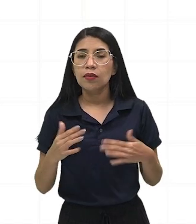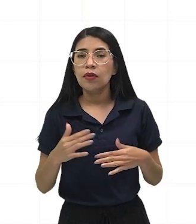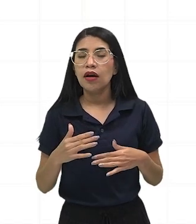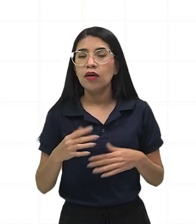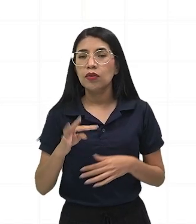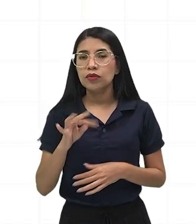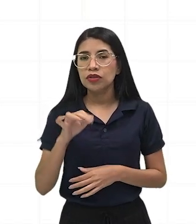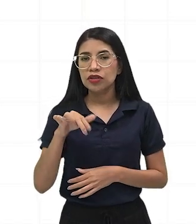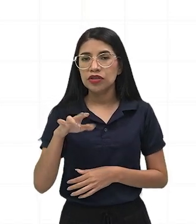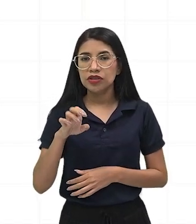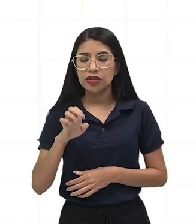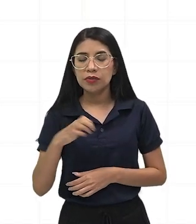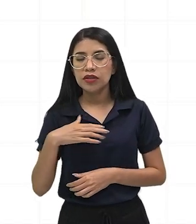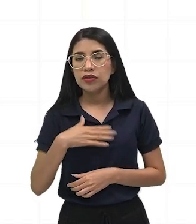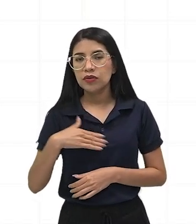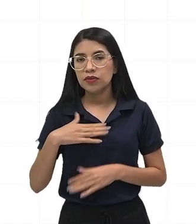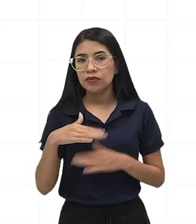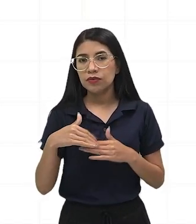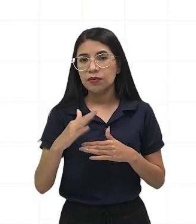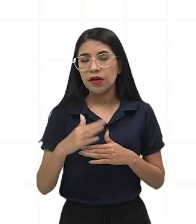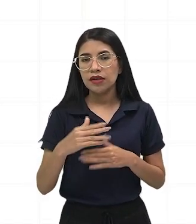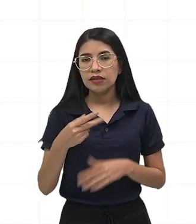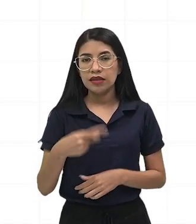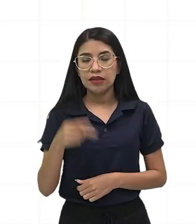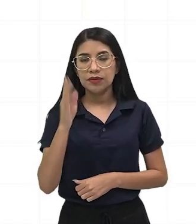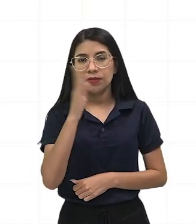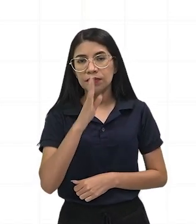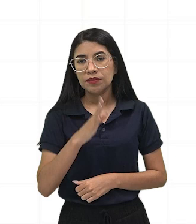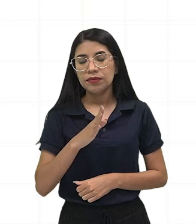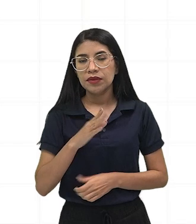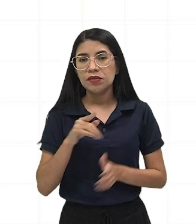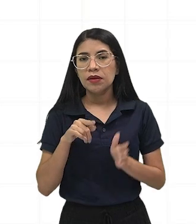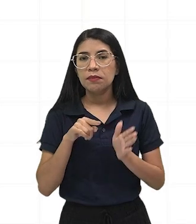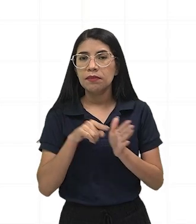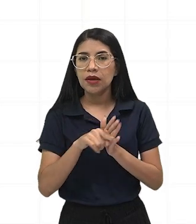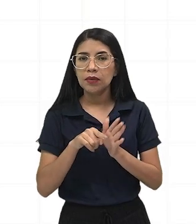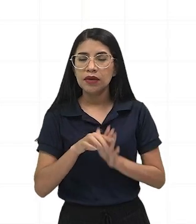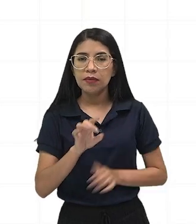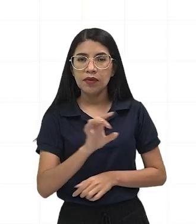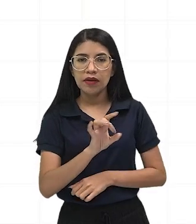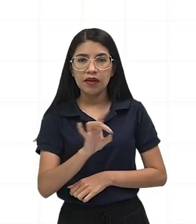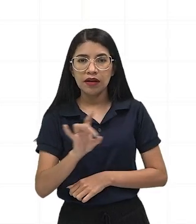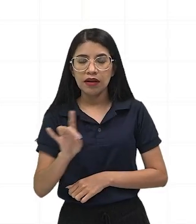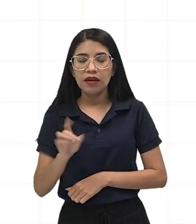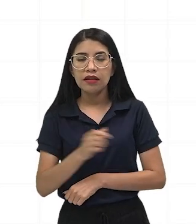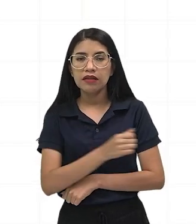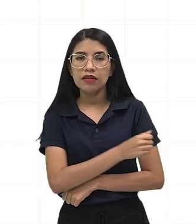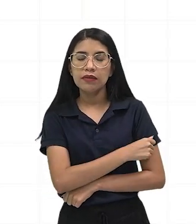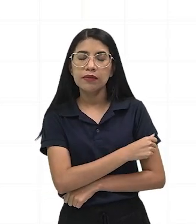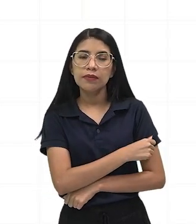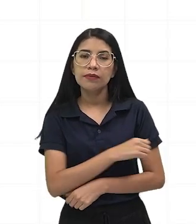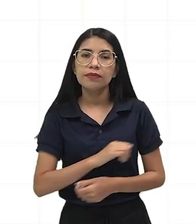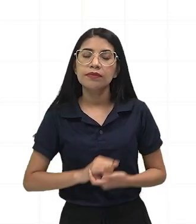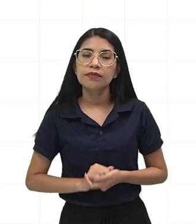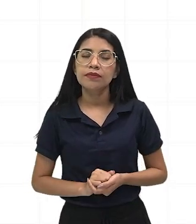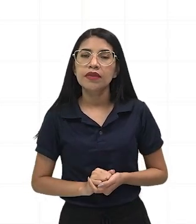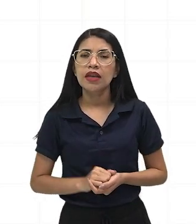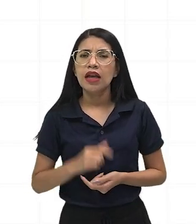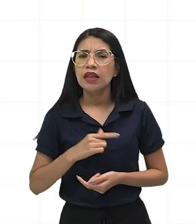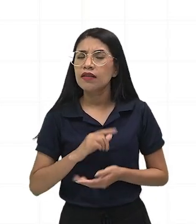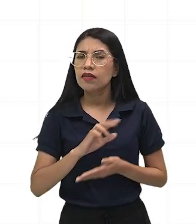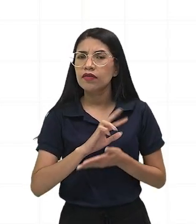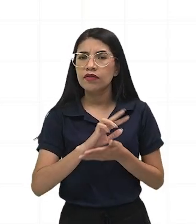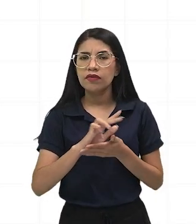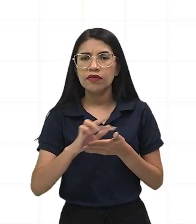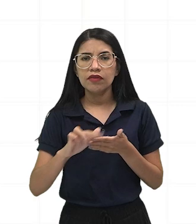time eles torcem. Vou colocar só time aqui, ó. Qual time os alunos torcem. É claro que vão surgir